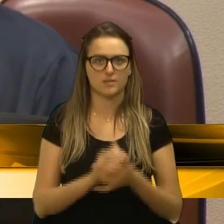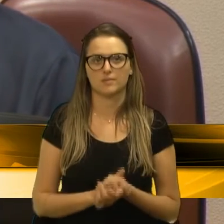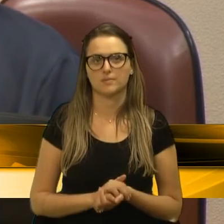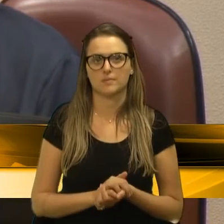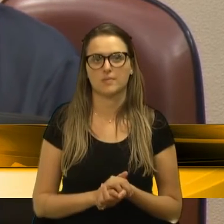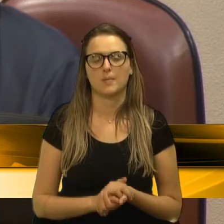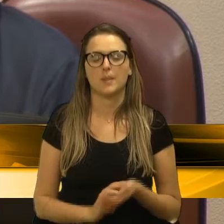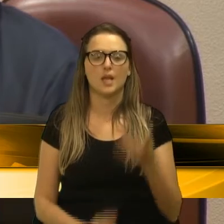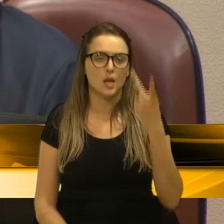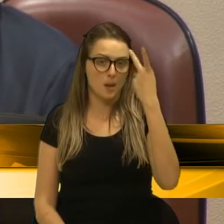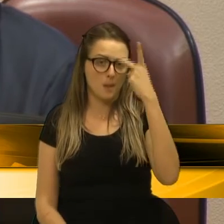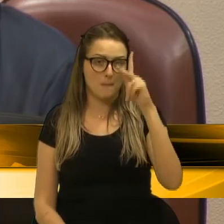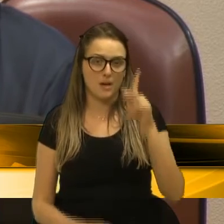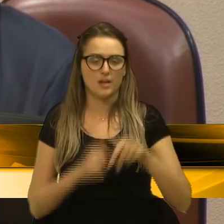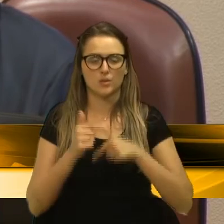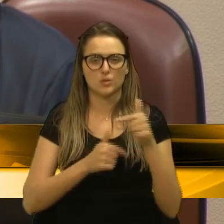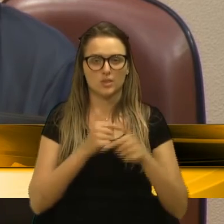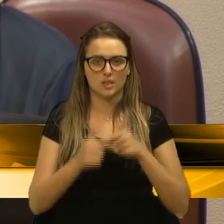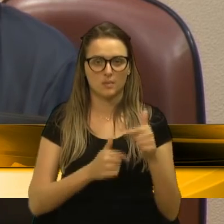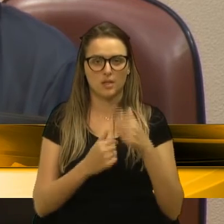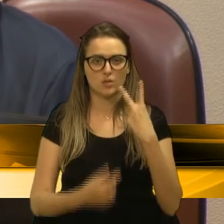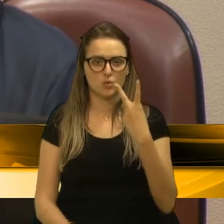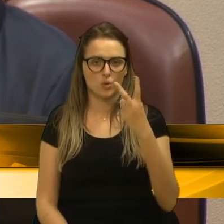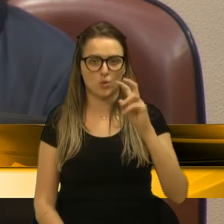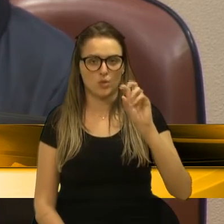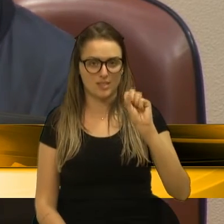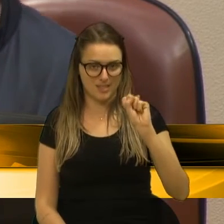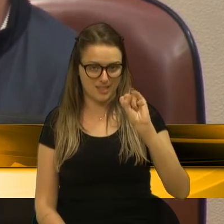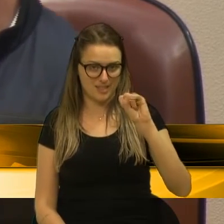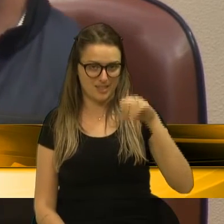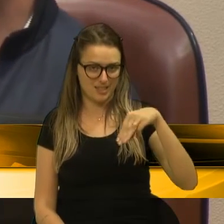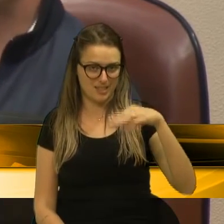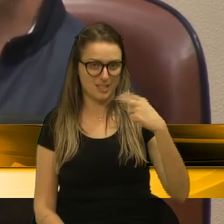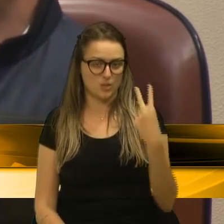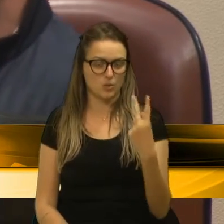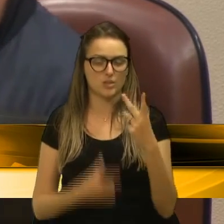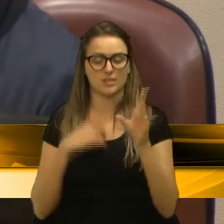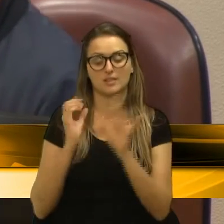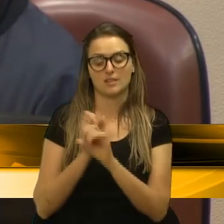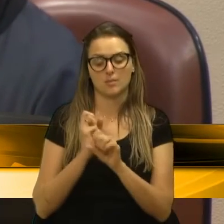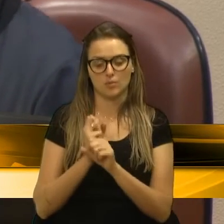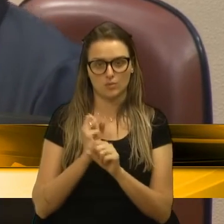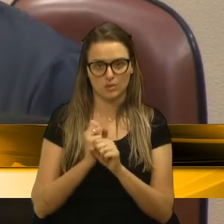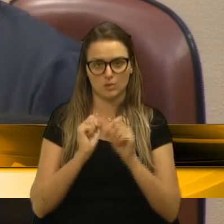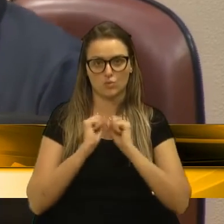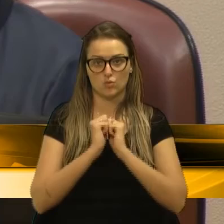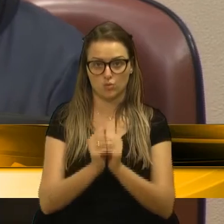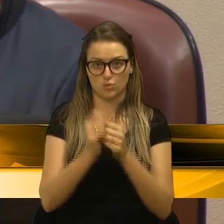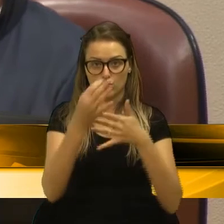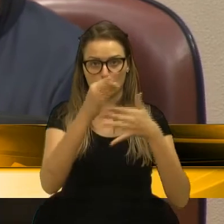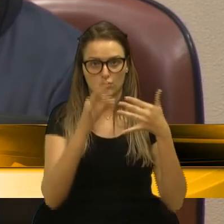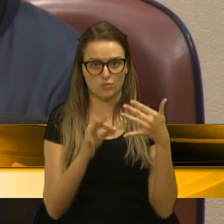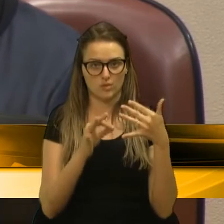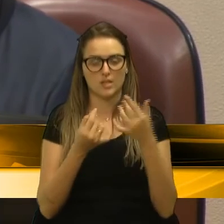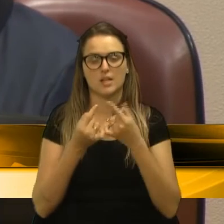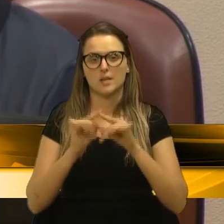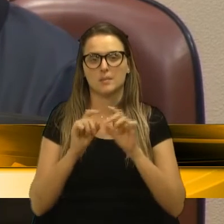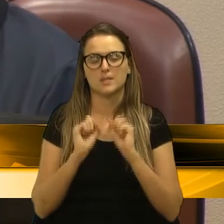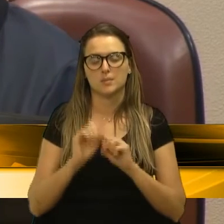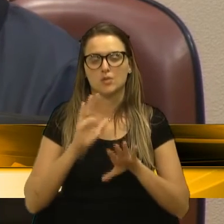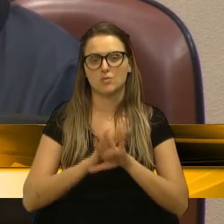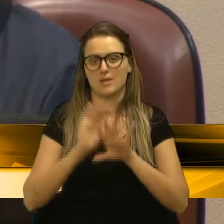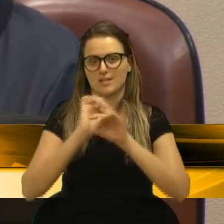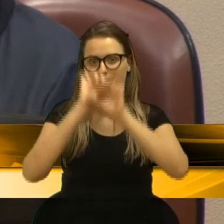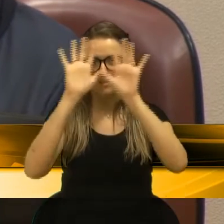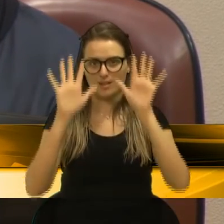Para o Serviço de Instrução Municipal 2, SIM 2, embora tenha que existir algum critério de pontuação, entende que poderiam estar mais